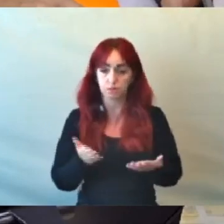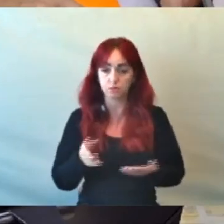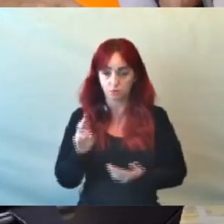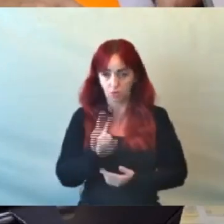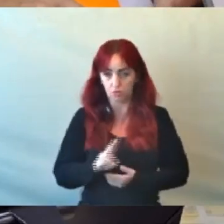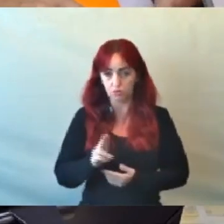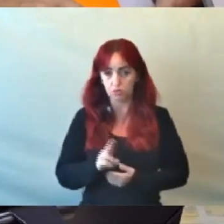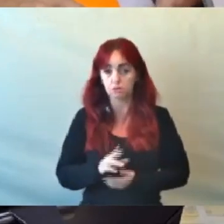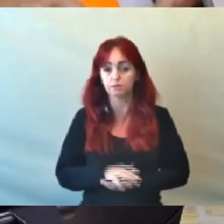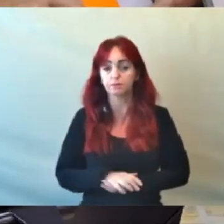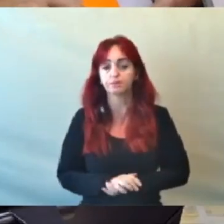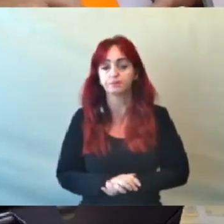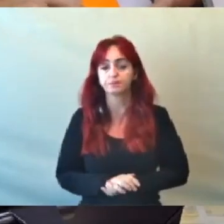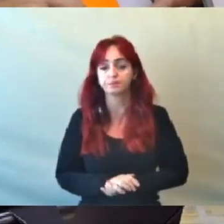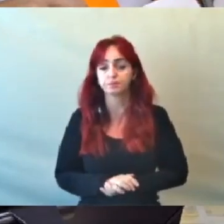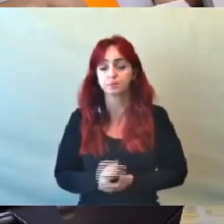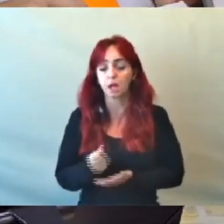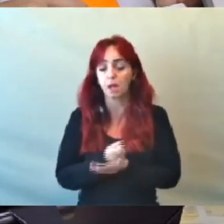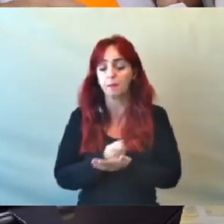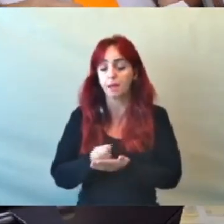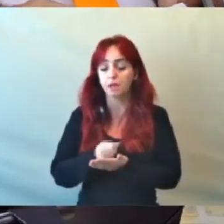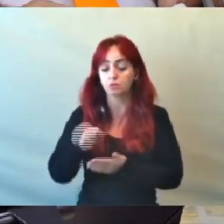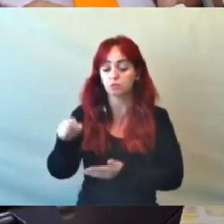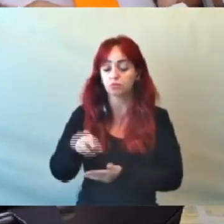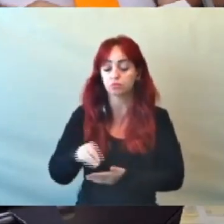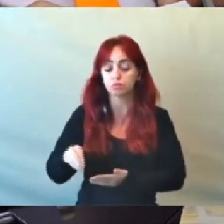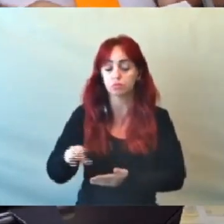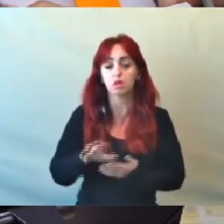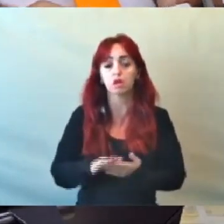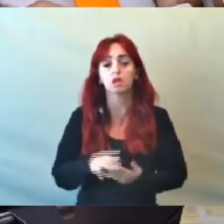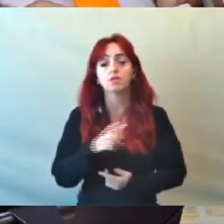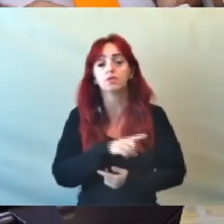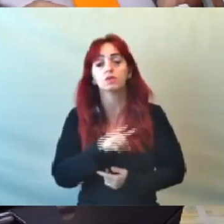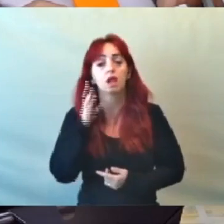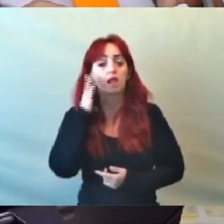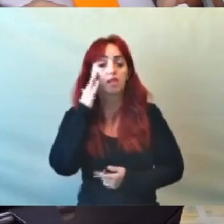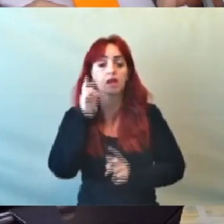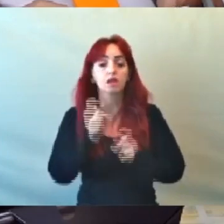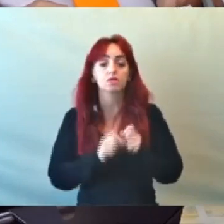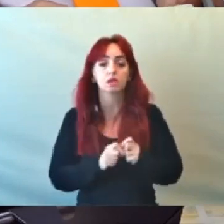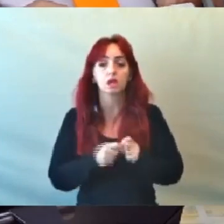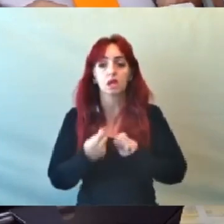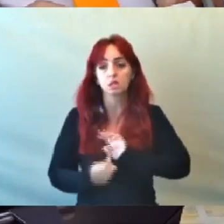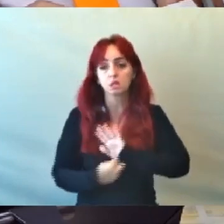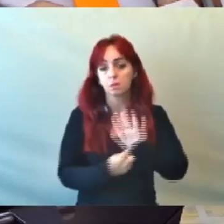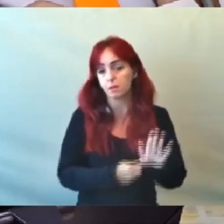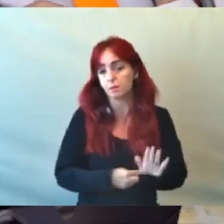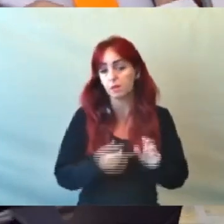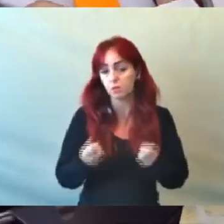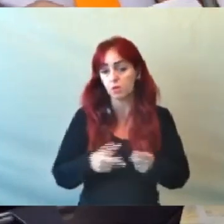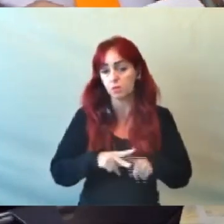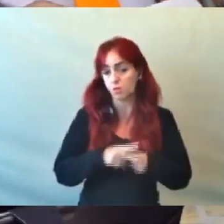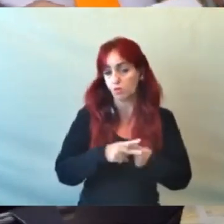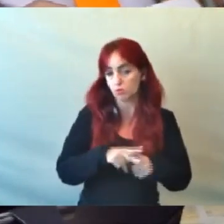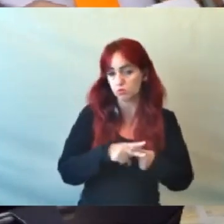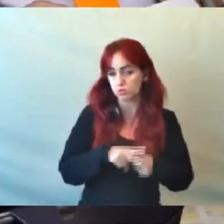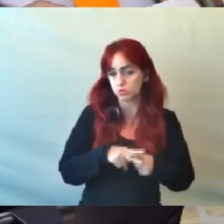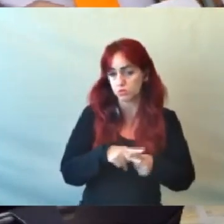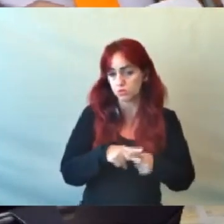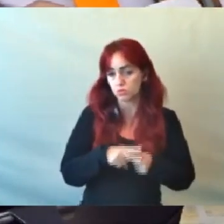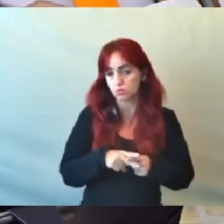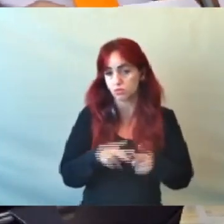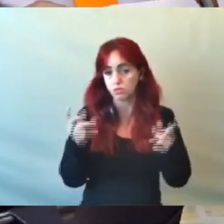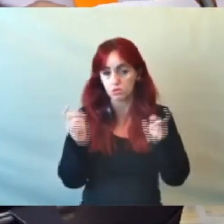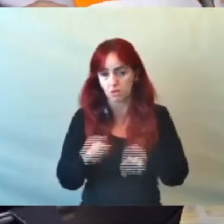senhores, ele se apresenta como uma solução para o passivo ambiental do fundo do